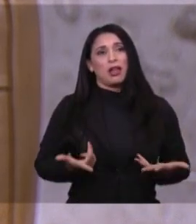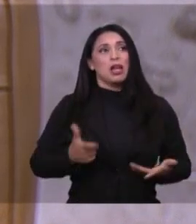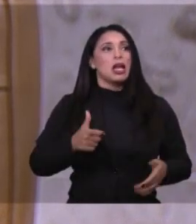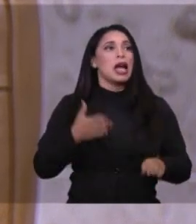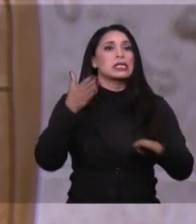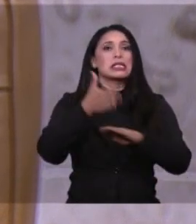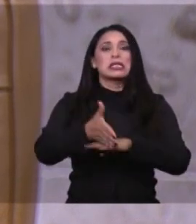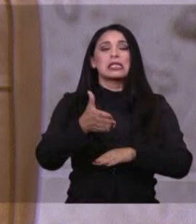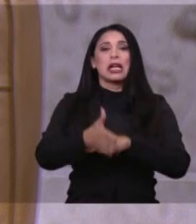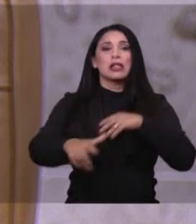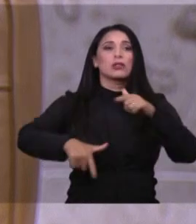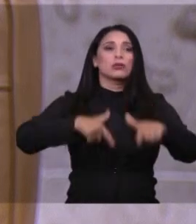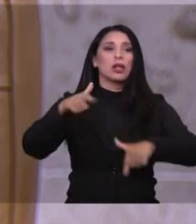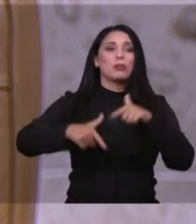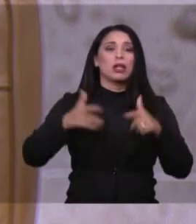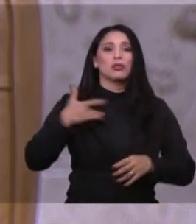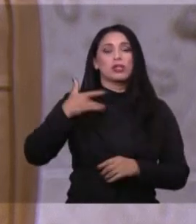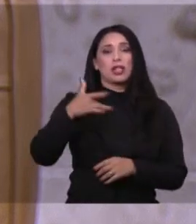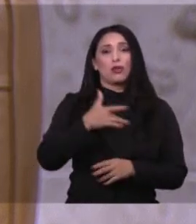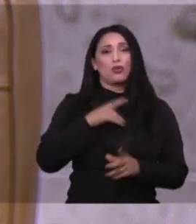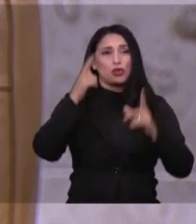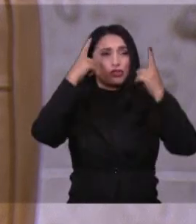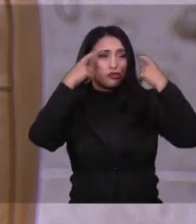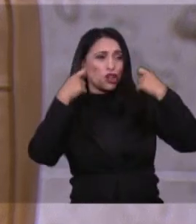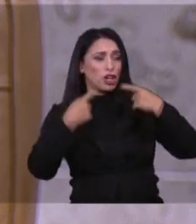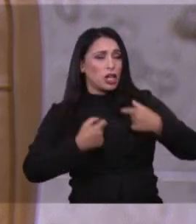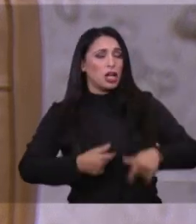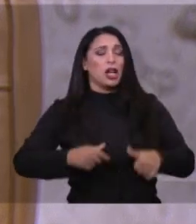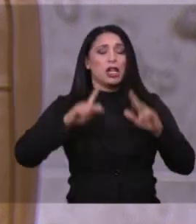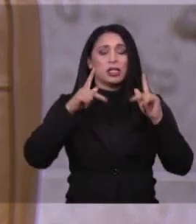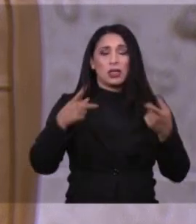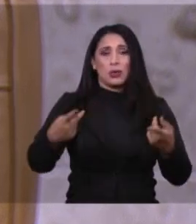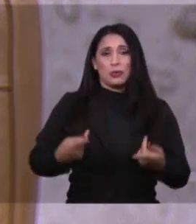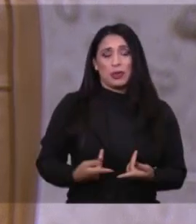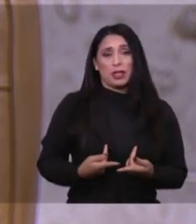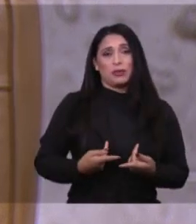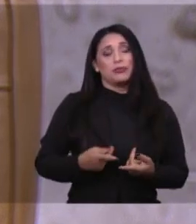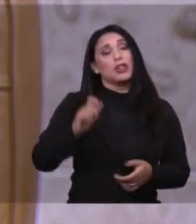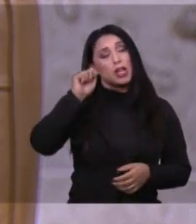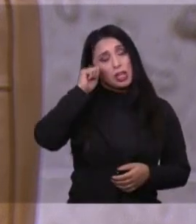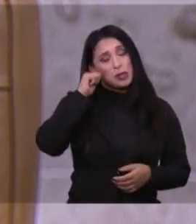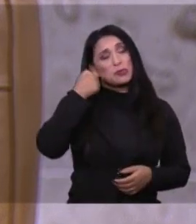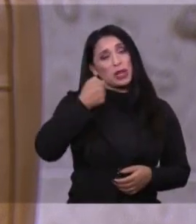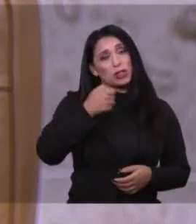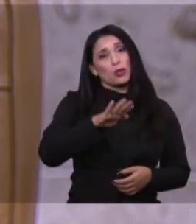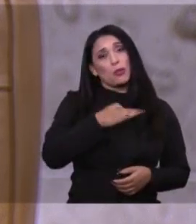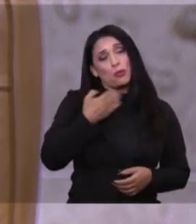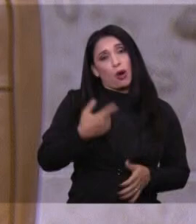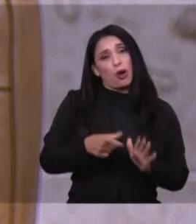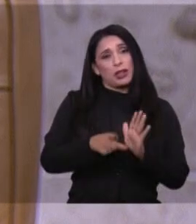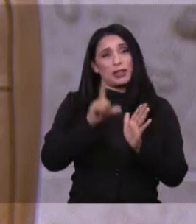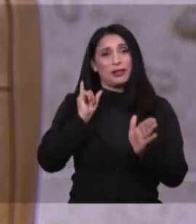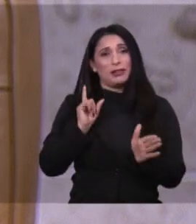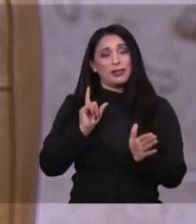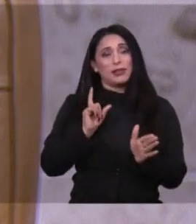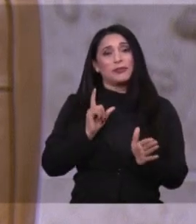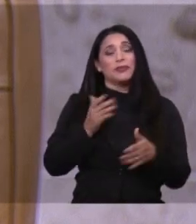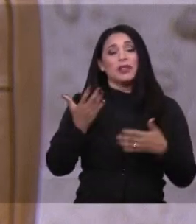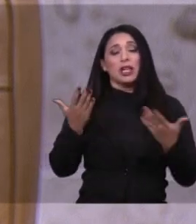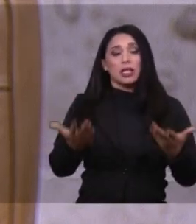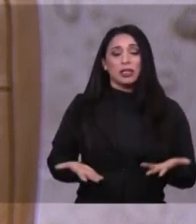maiores chances de serem vítimas da violência humana. Morrem mais cedo. A desigualdade racial no Brasil